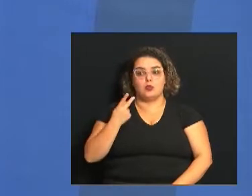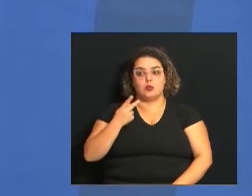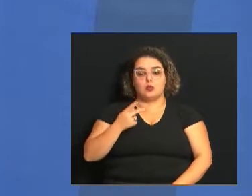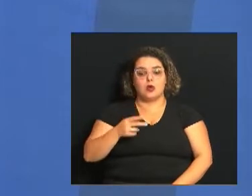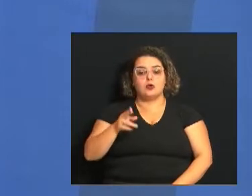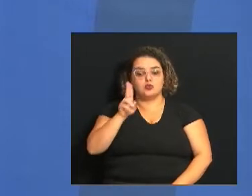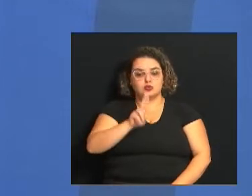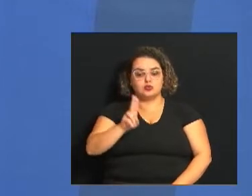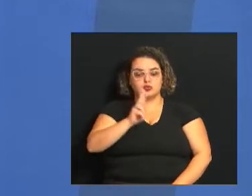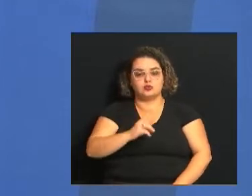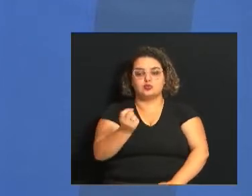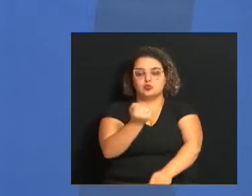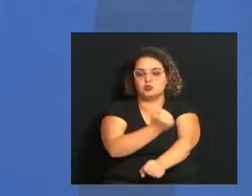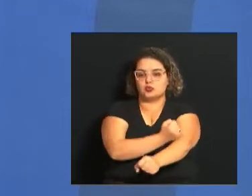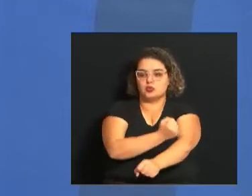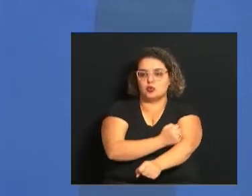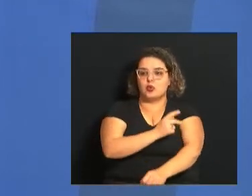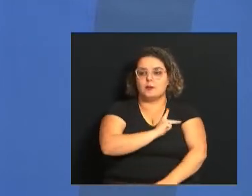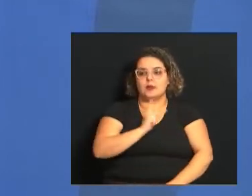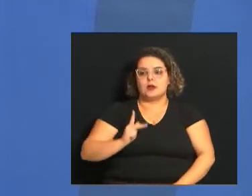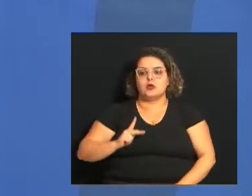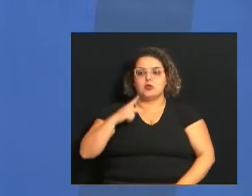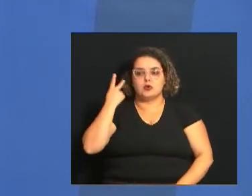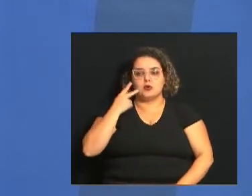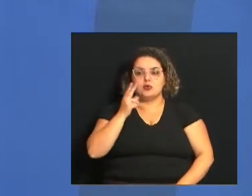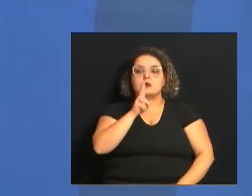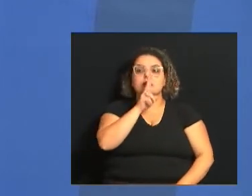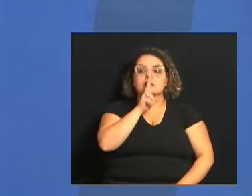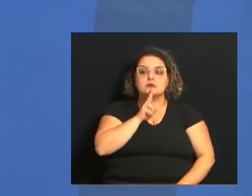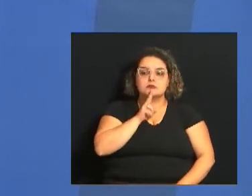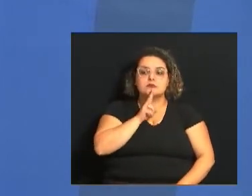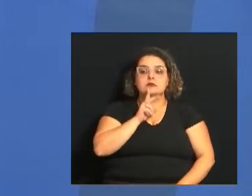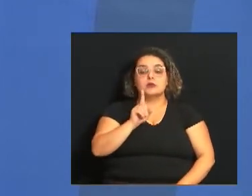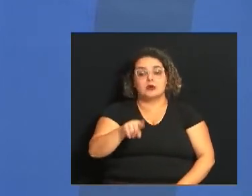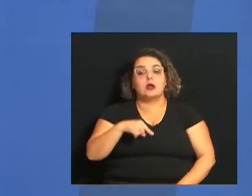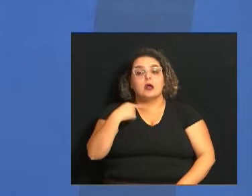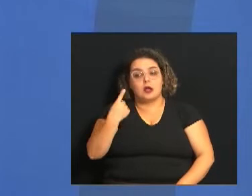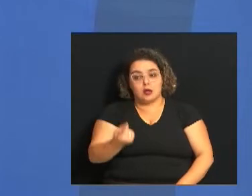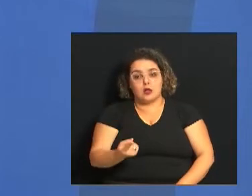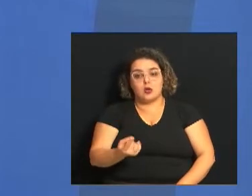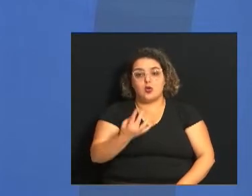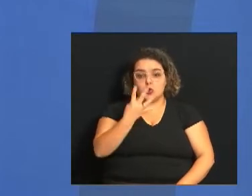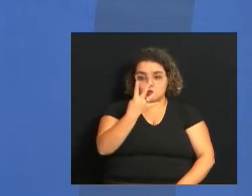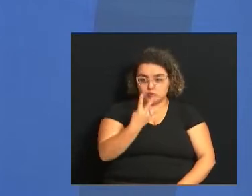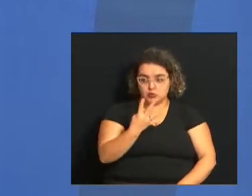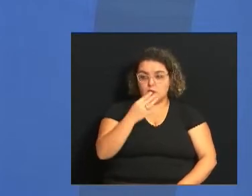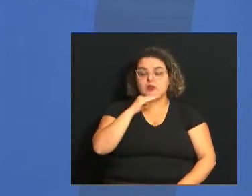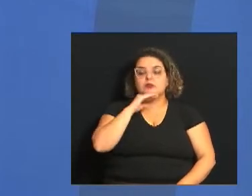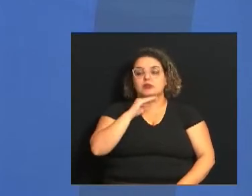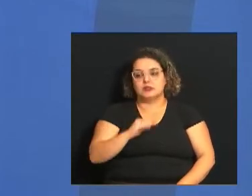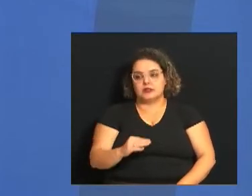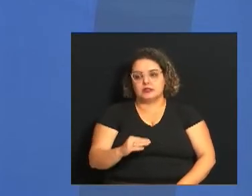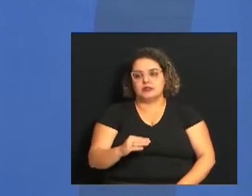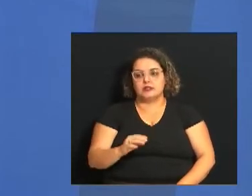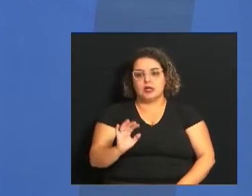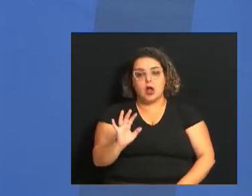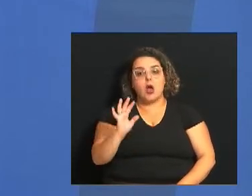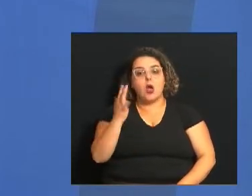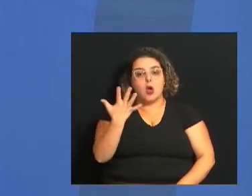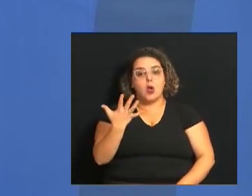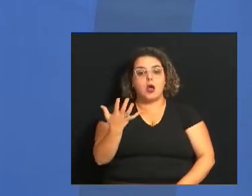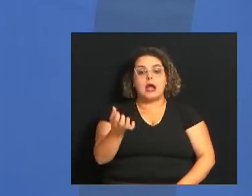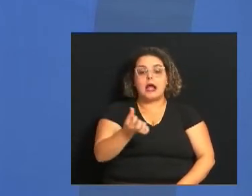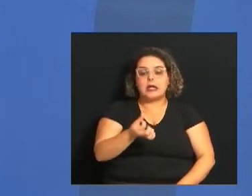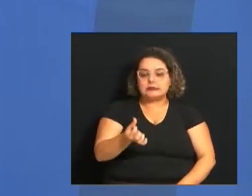Drogas, presidida pelo vereador Nelson Ossri. E depois, às 4 horas da tarde, acontece a 6ª